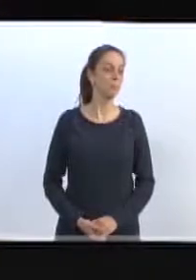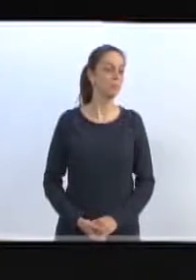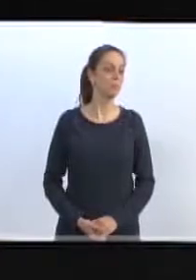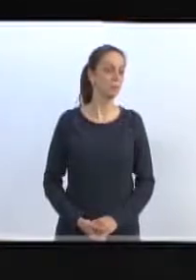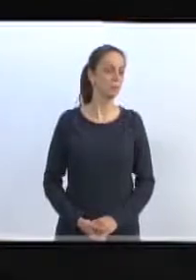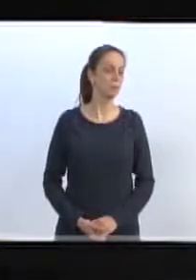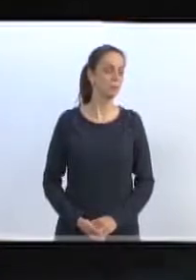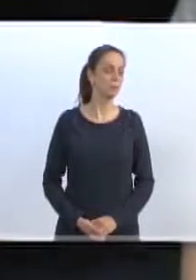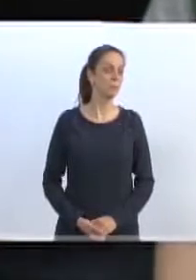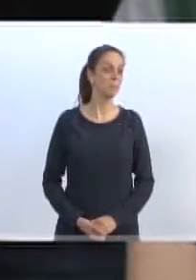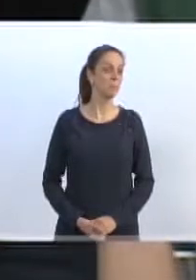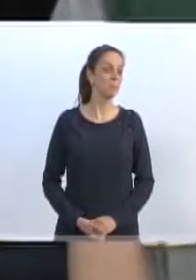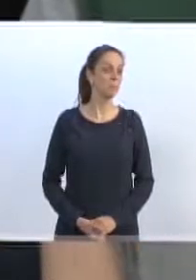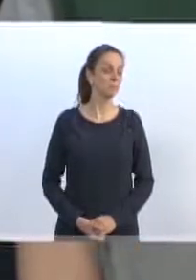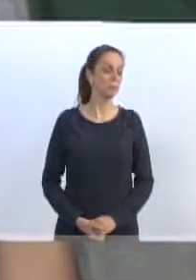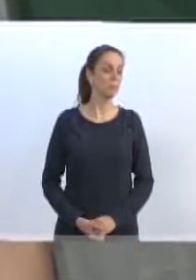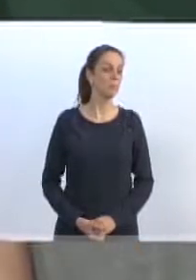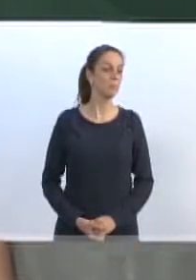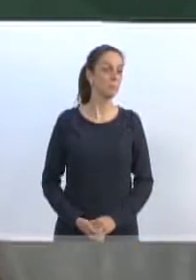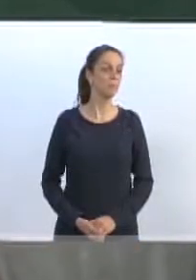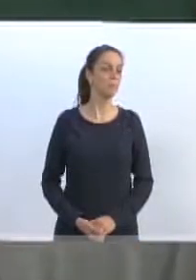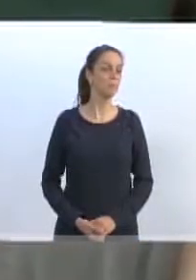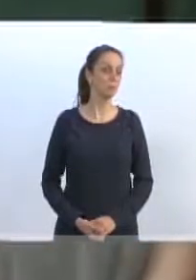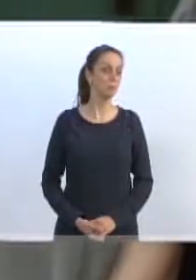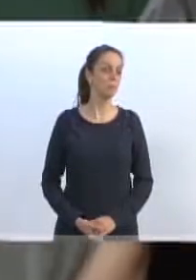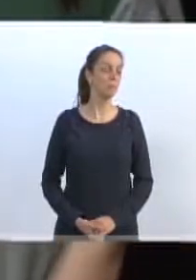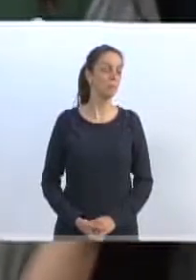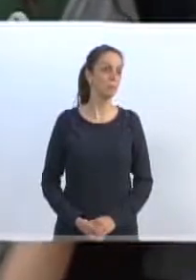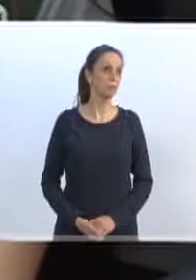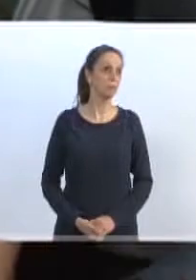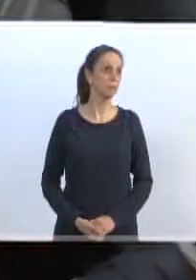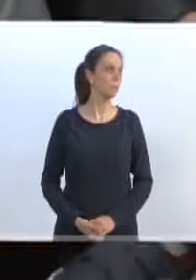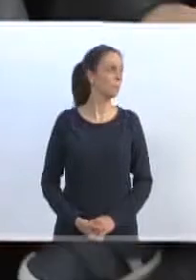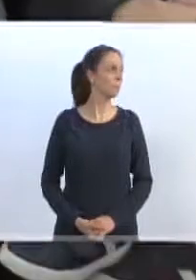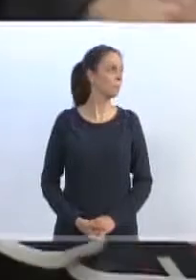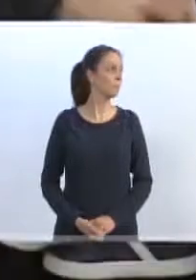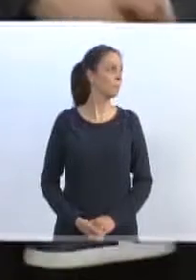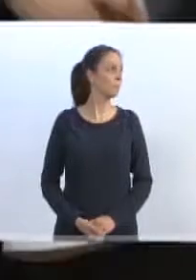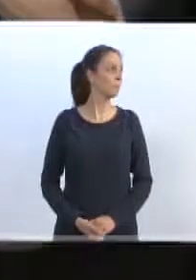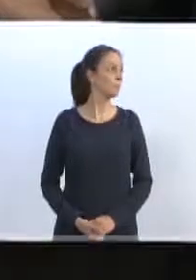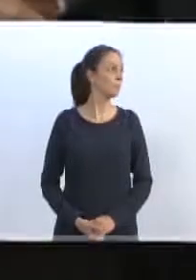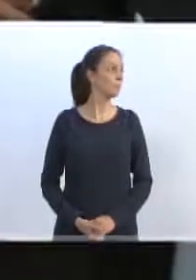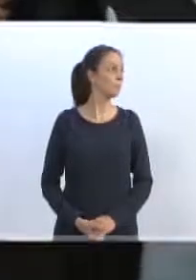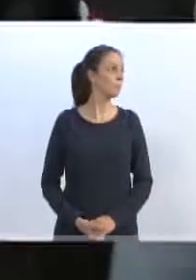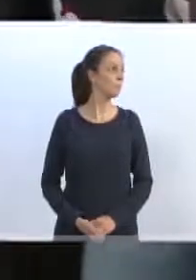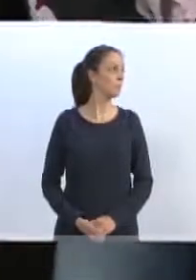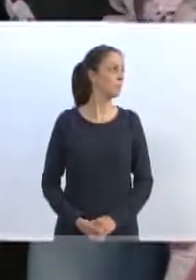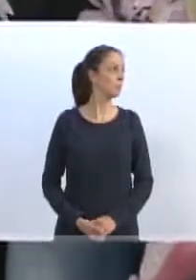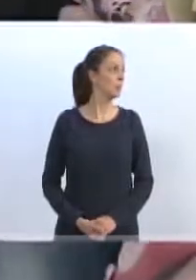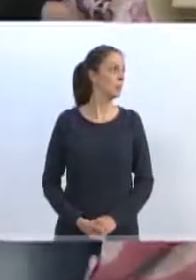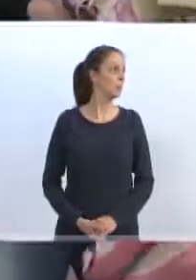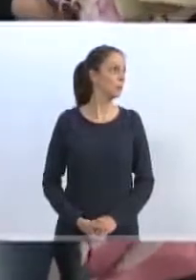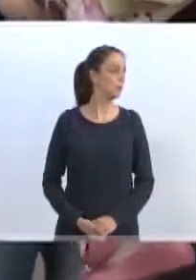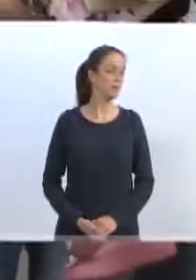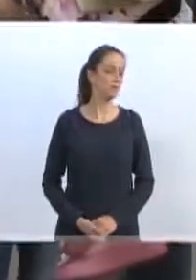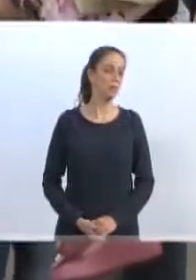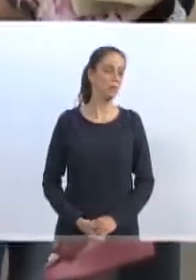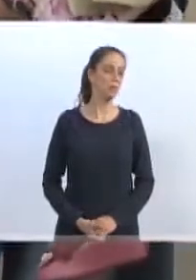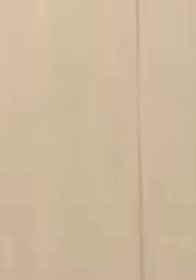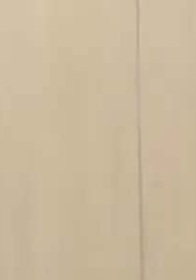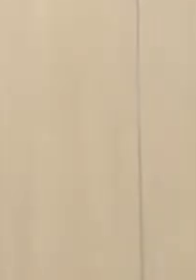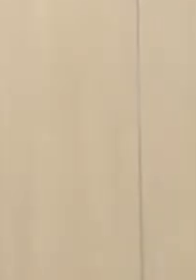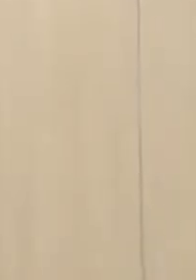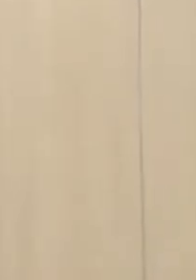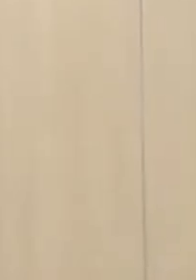senhor Ariberto Vieira, professor que fez muitos trabalhos pelo esporte da cidade. A moção foi entregue à família.